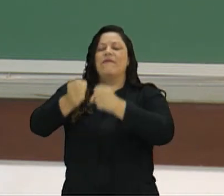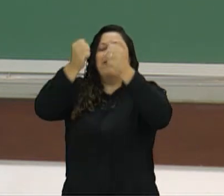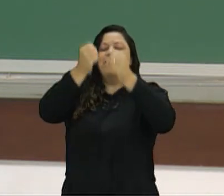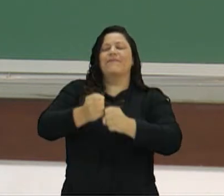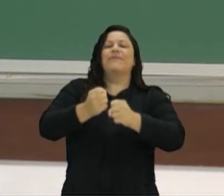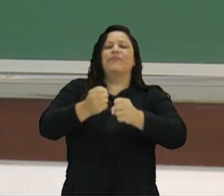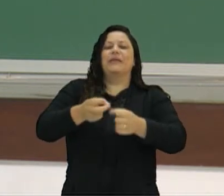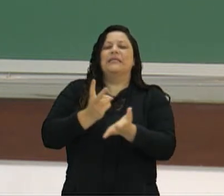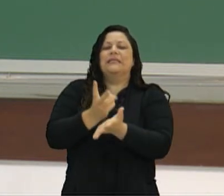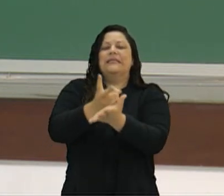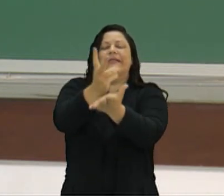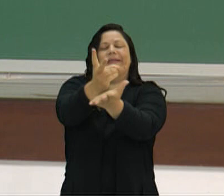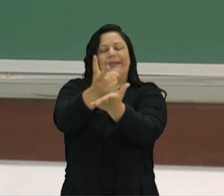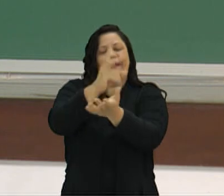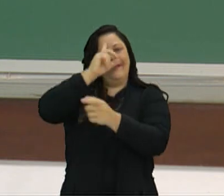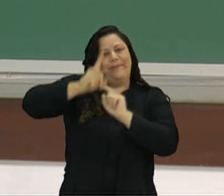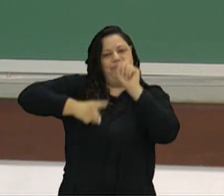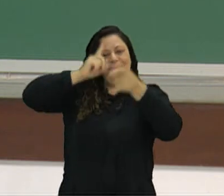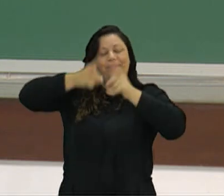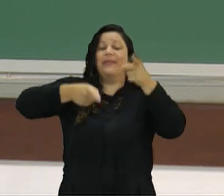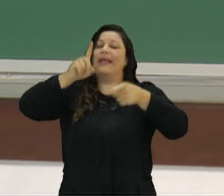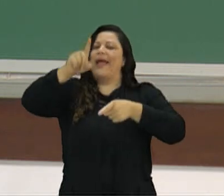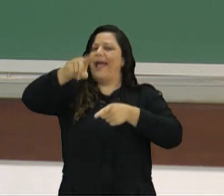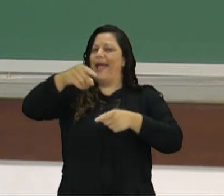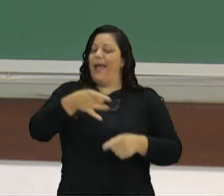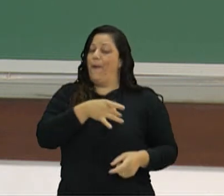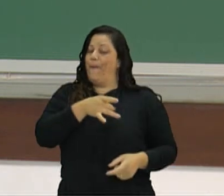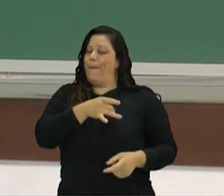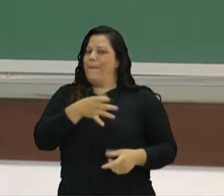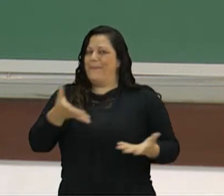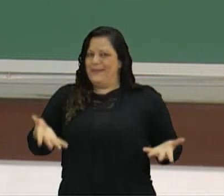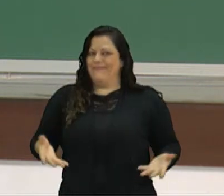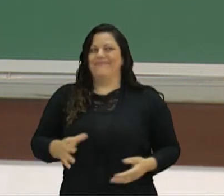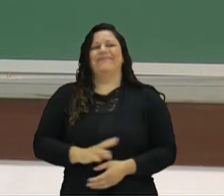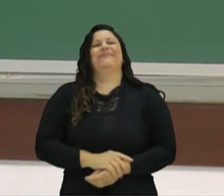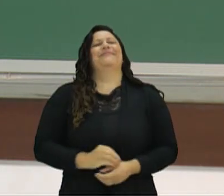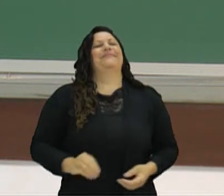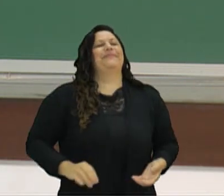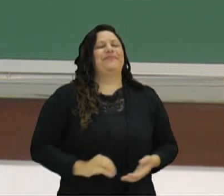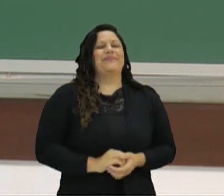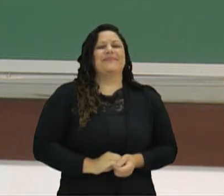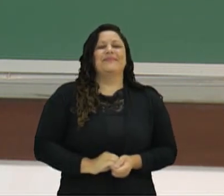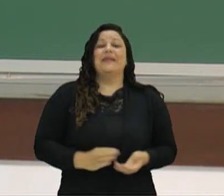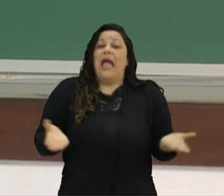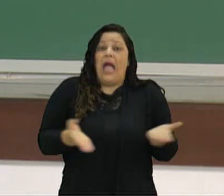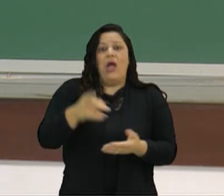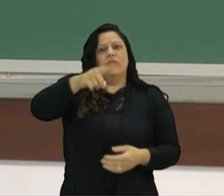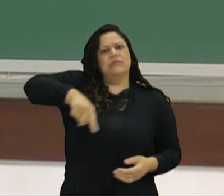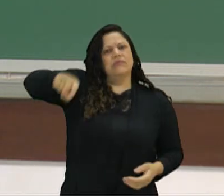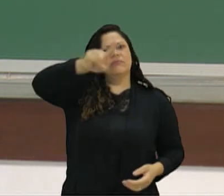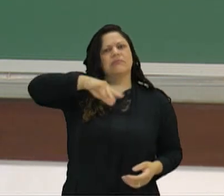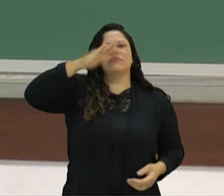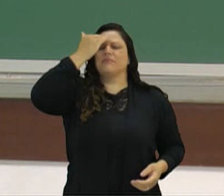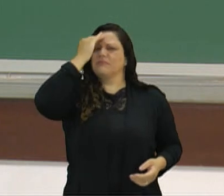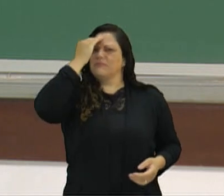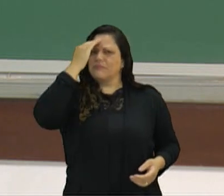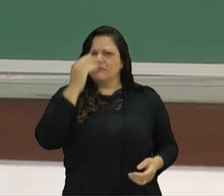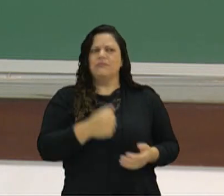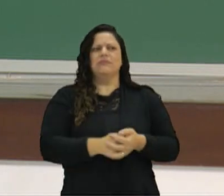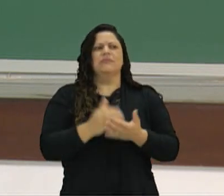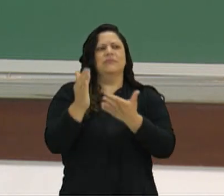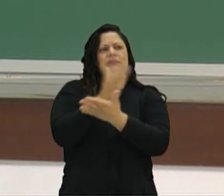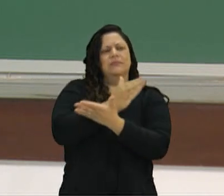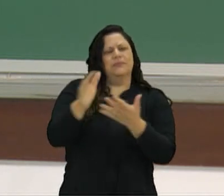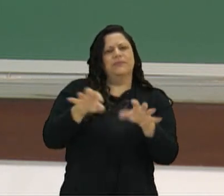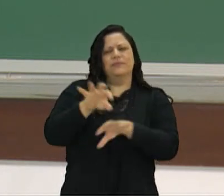por mais tempo, com certeza, é o medo, o temor. Para ver se vocês compreenderam direitinho essa